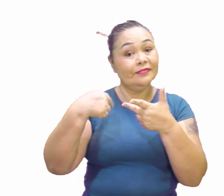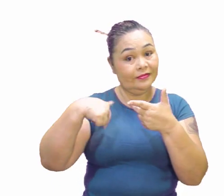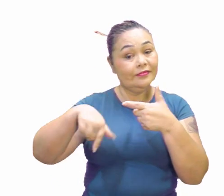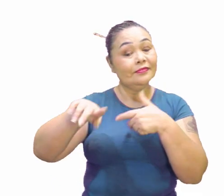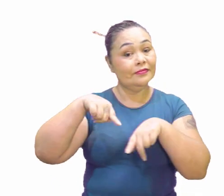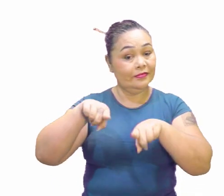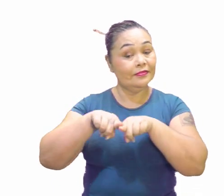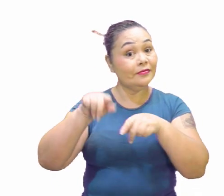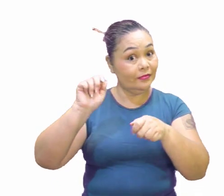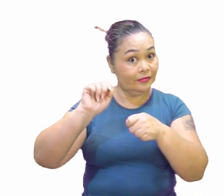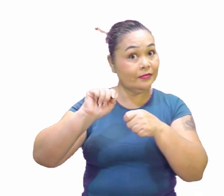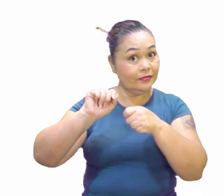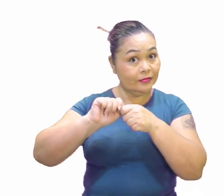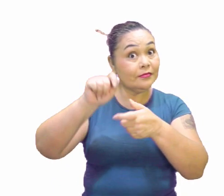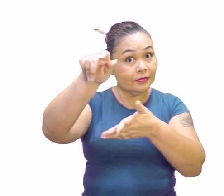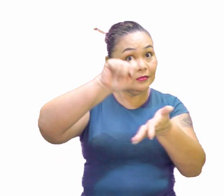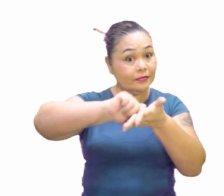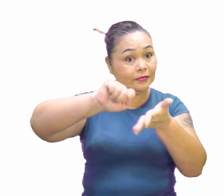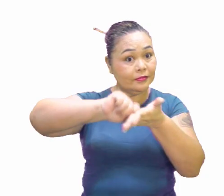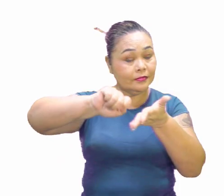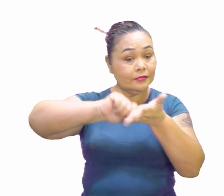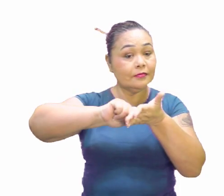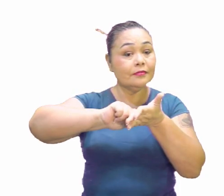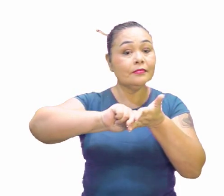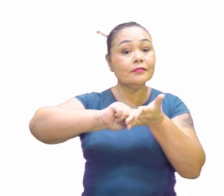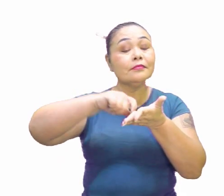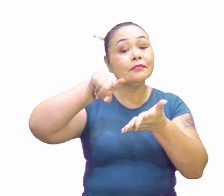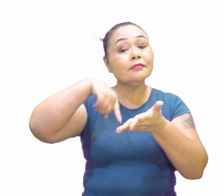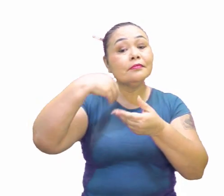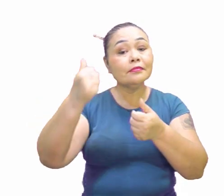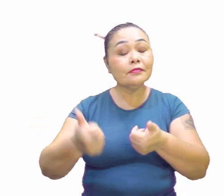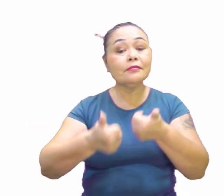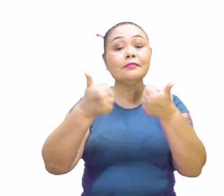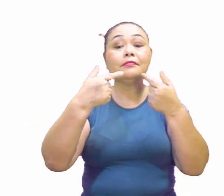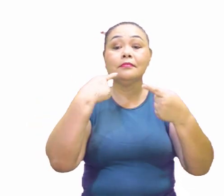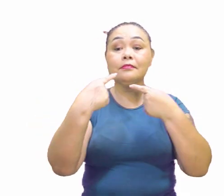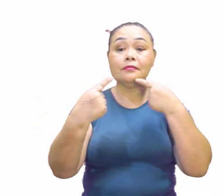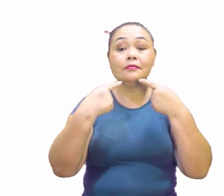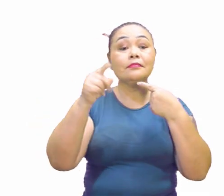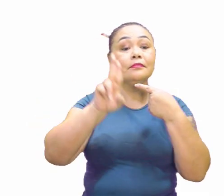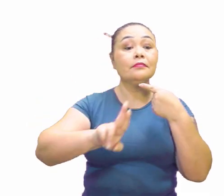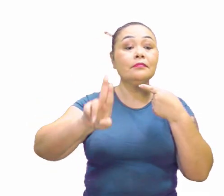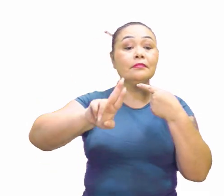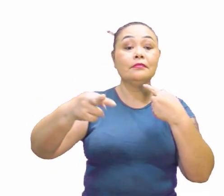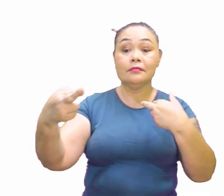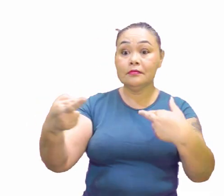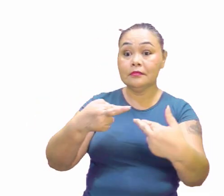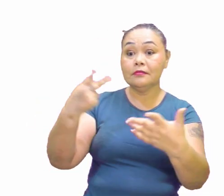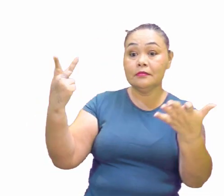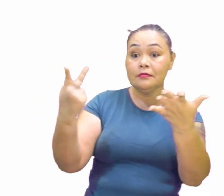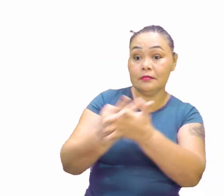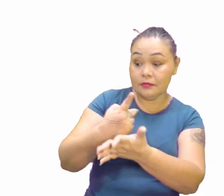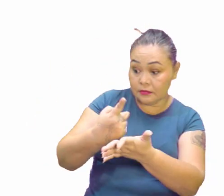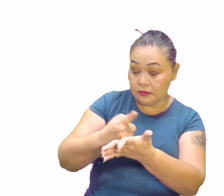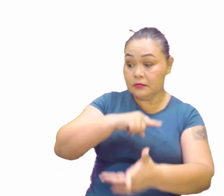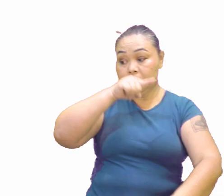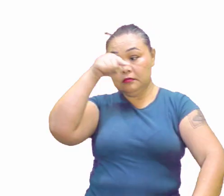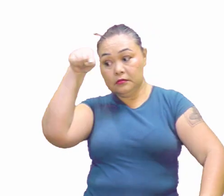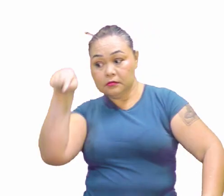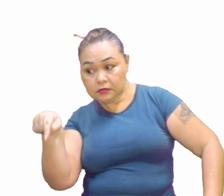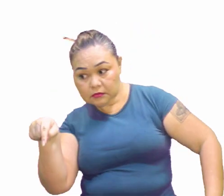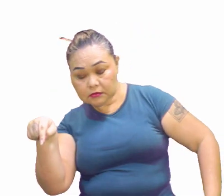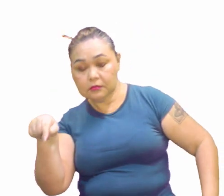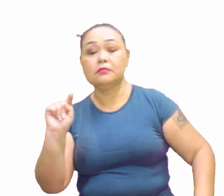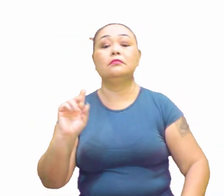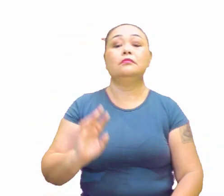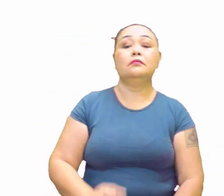vocês estão produzindo aí no Enem, uma das formas de melhorar a argumentação é utilizar relações de causa